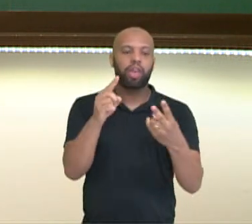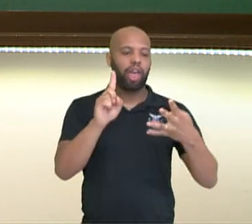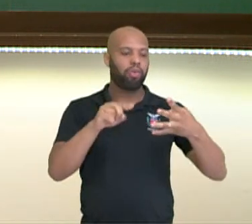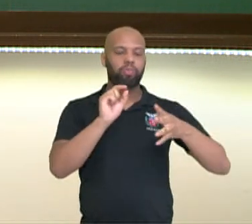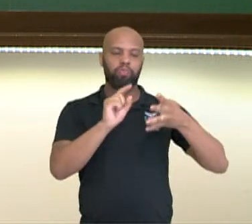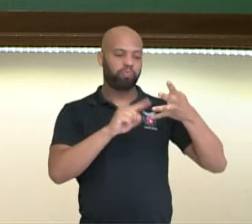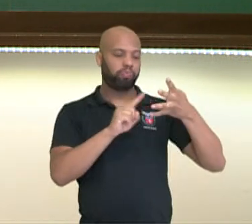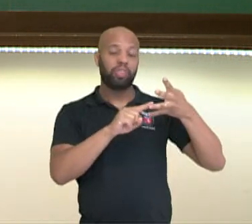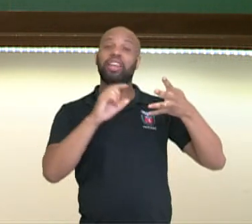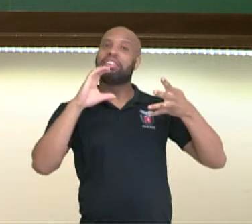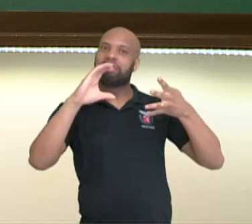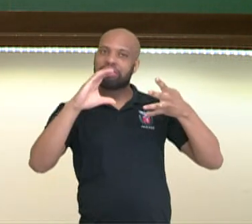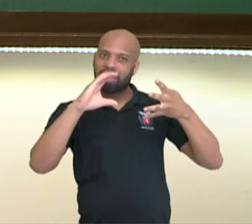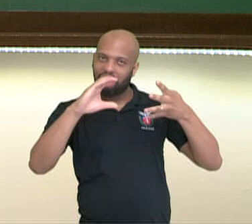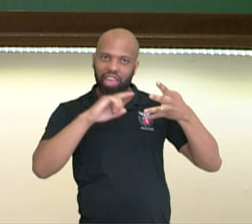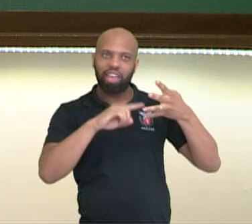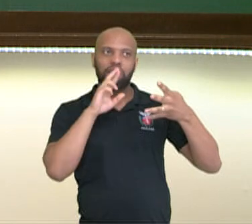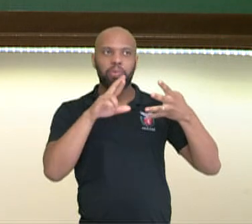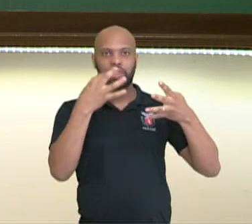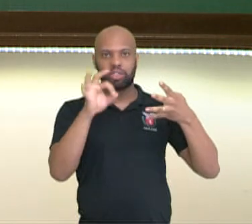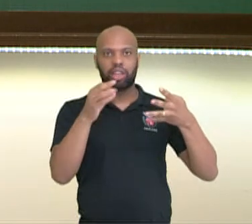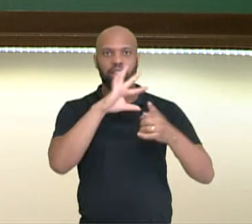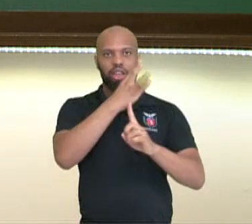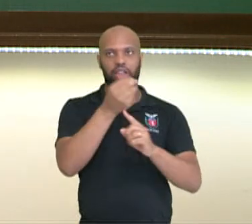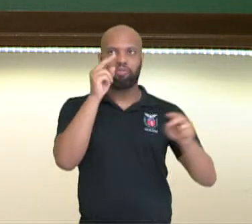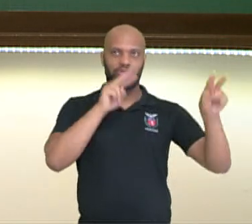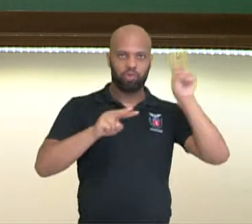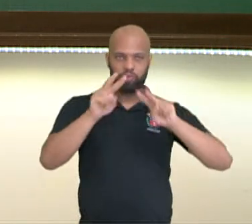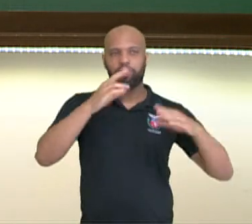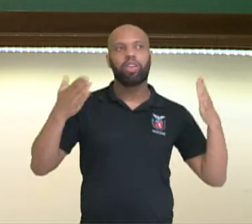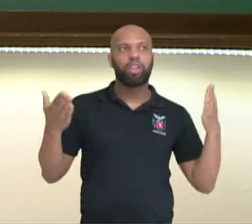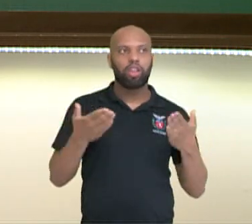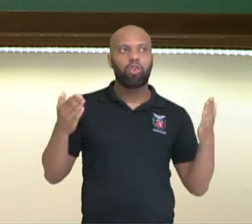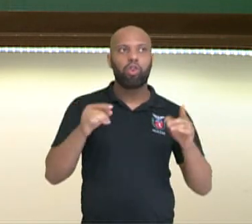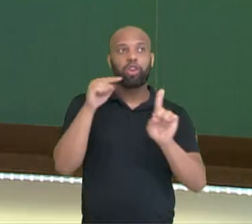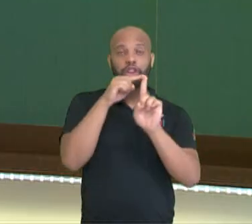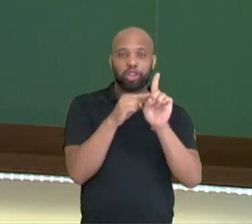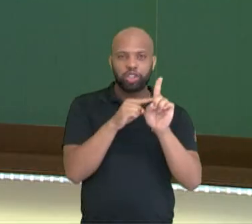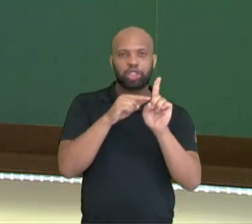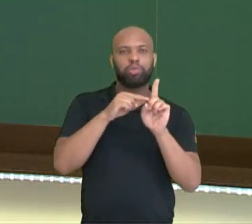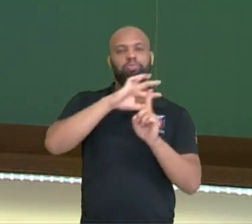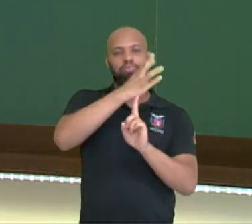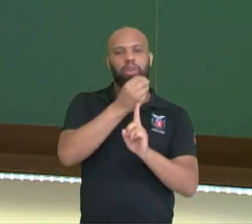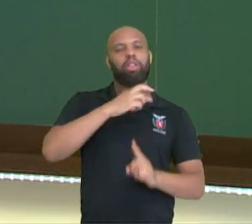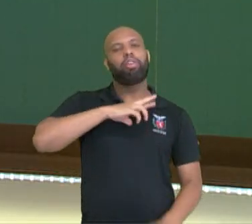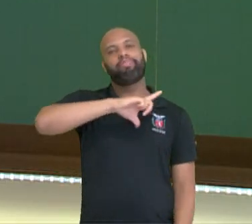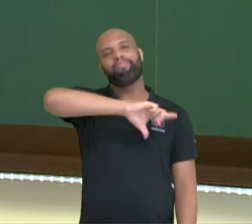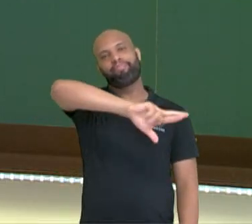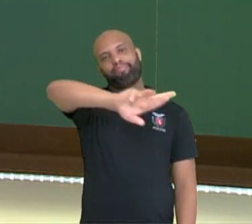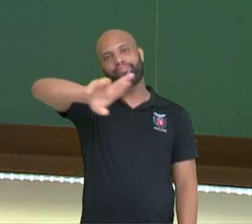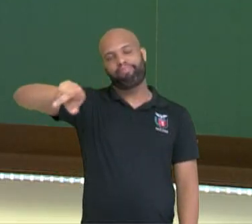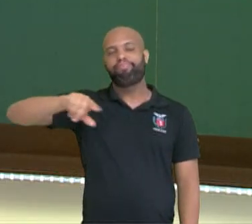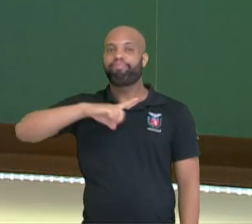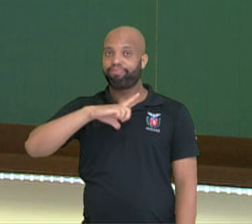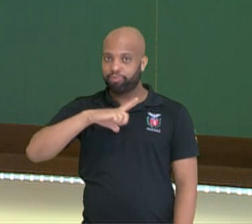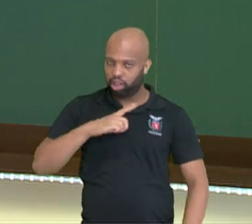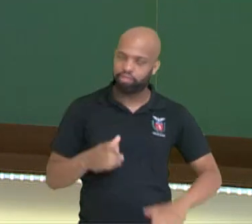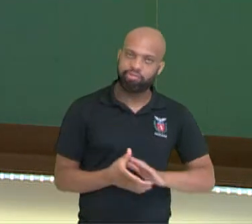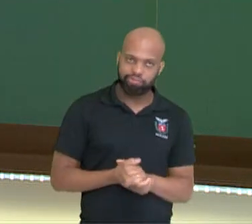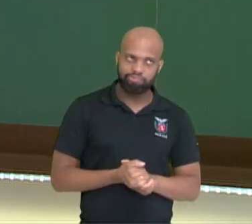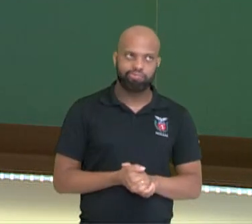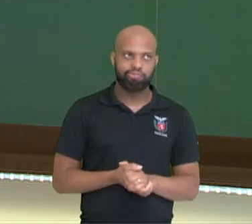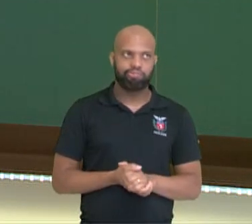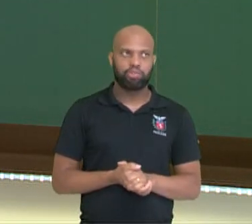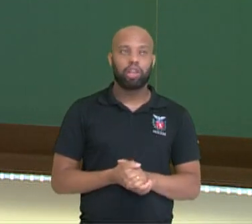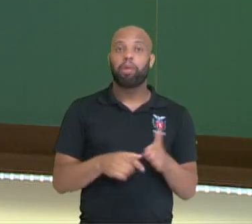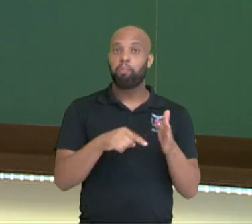tem casinha, né, artes visuais. E agora vamos ao tipo de arte. A gente tem muitos tipos de arte para a gente trabalhar. Então vamos